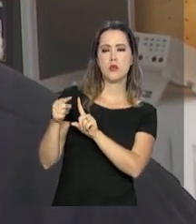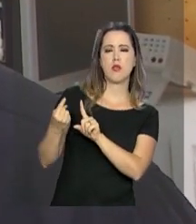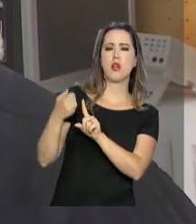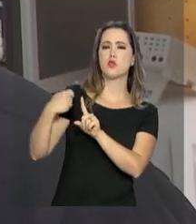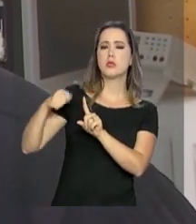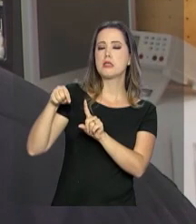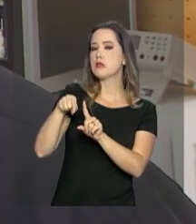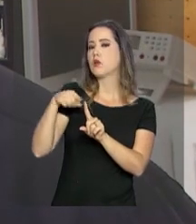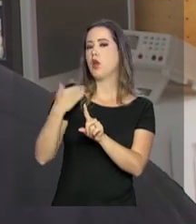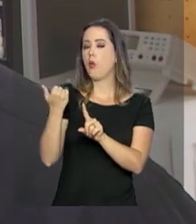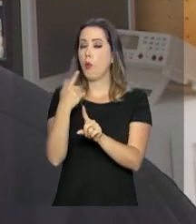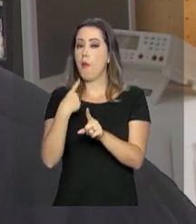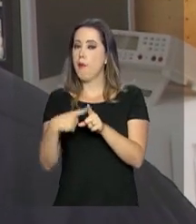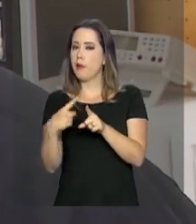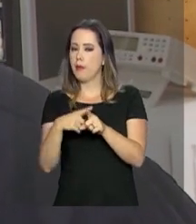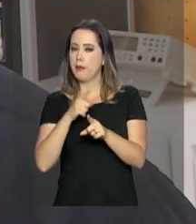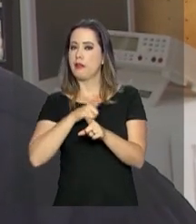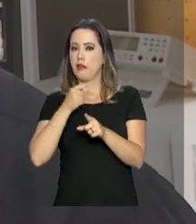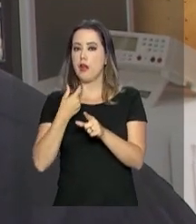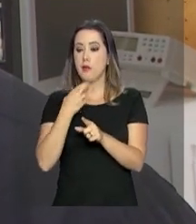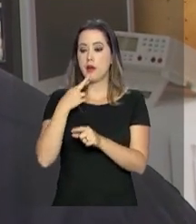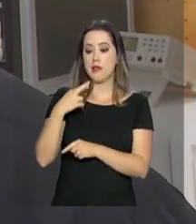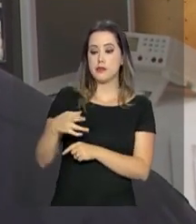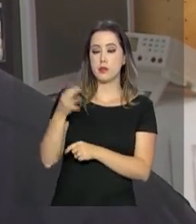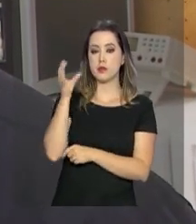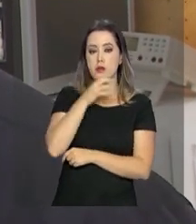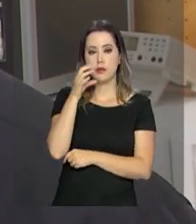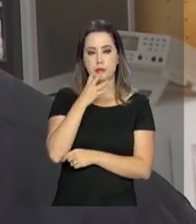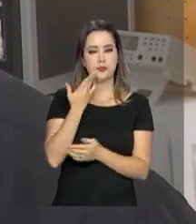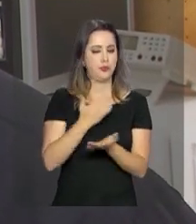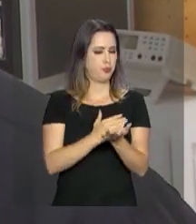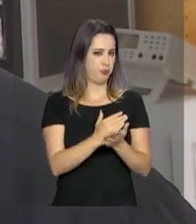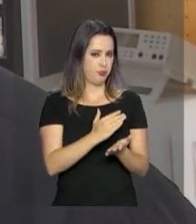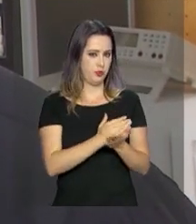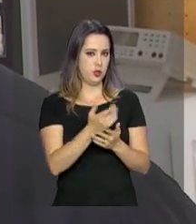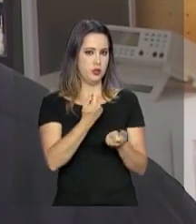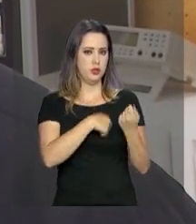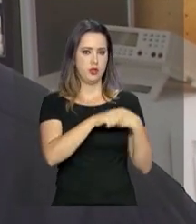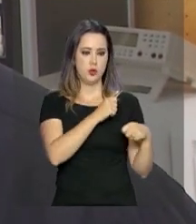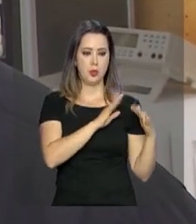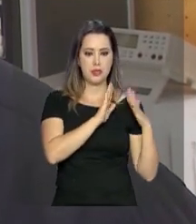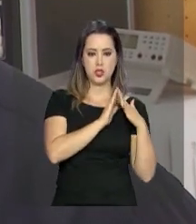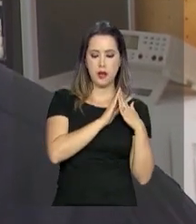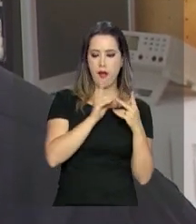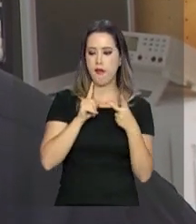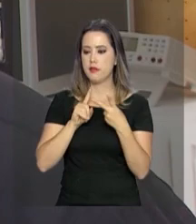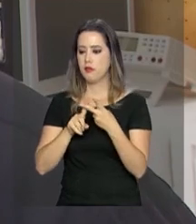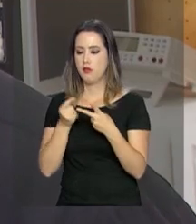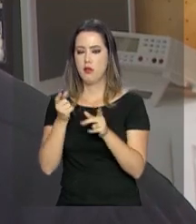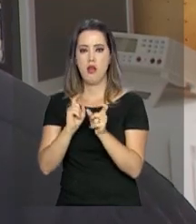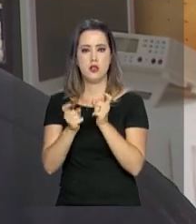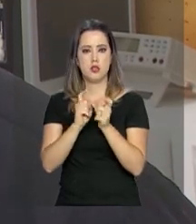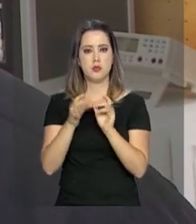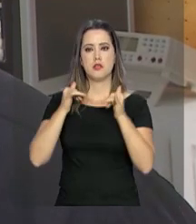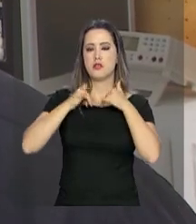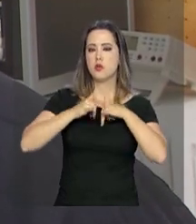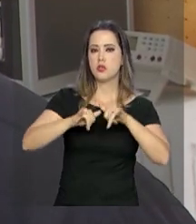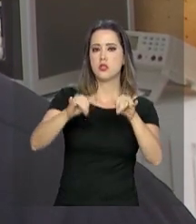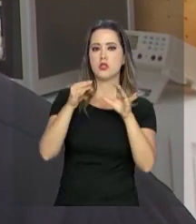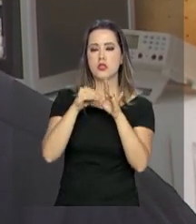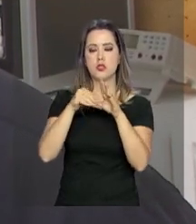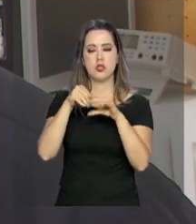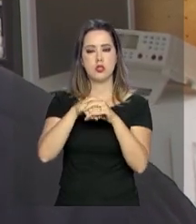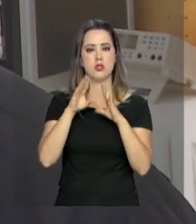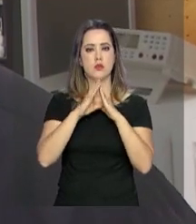problemas e em cima disso é criado soluções que vão desde economia doméstica a gestão de energia dentro do